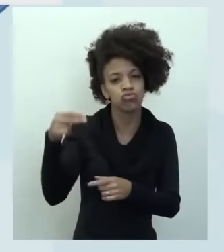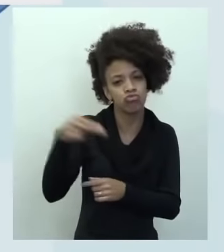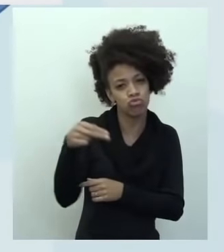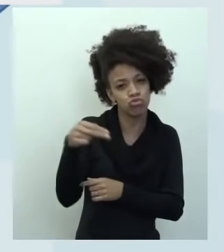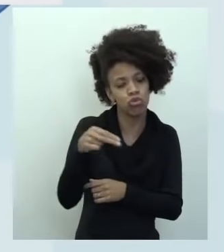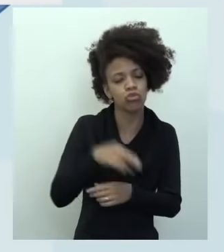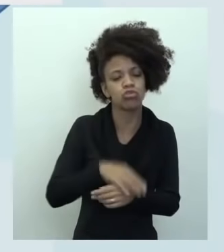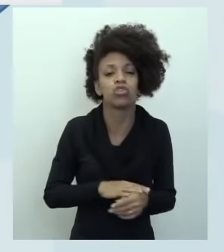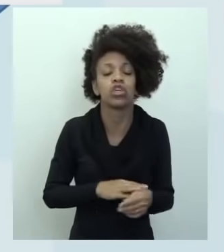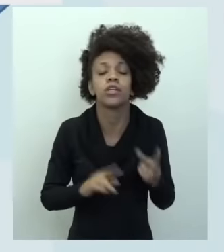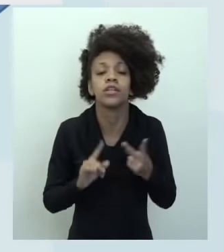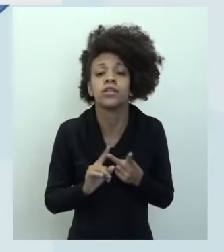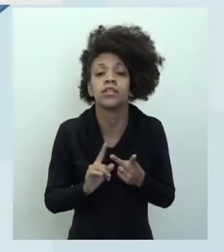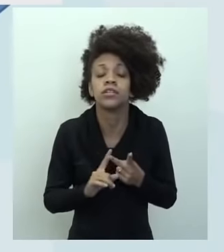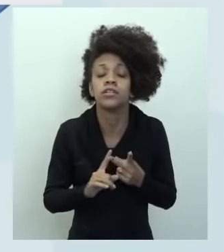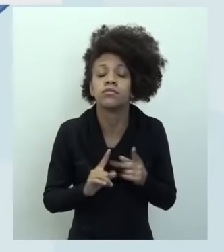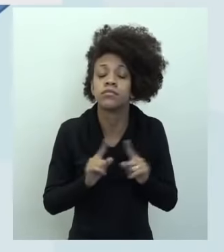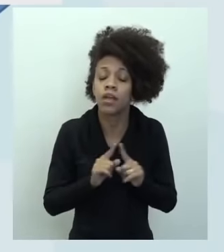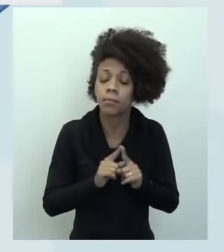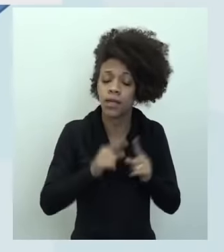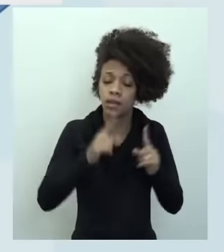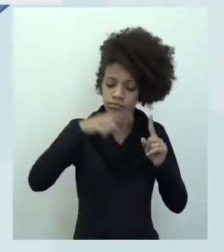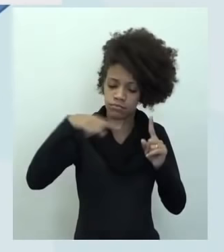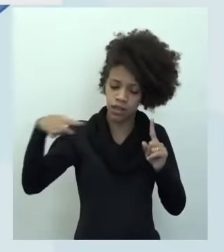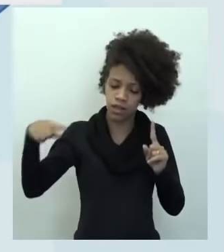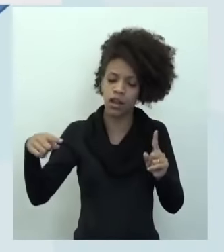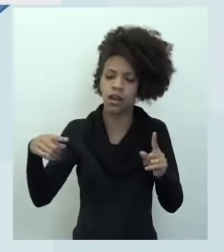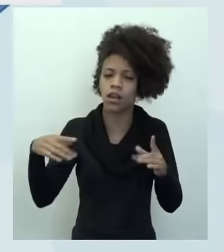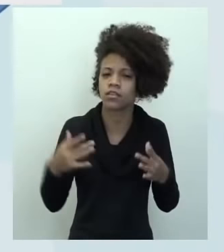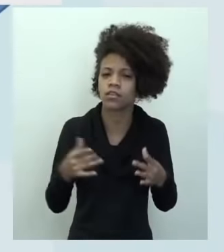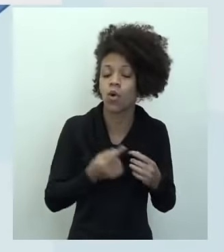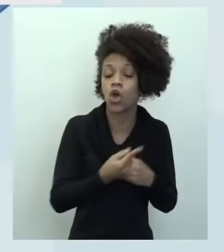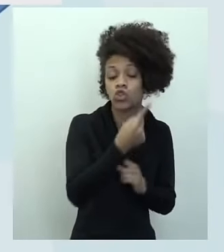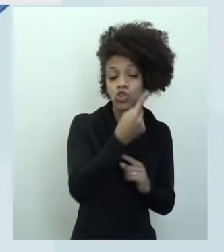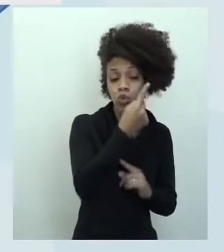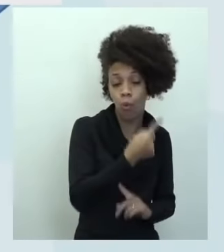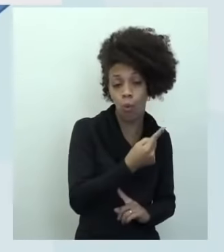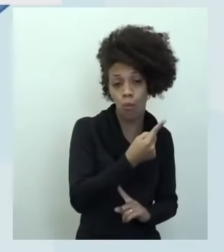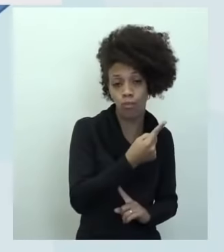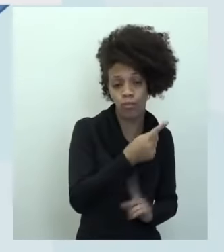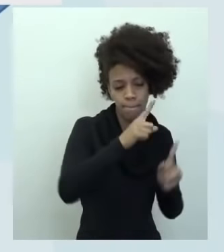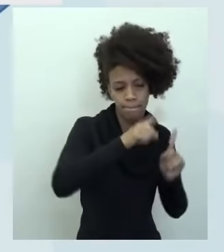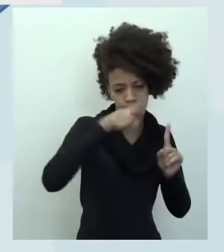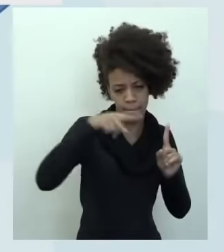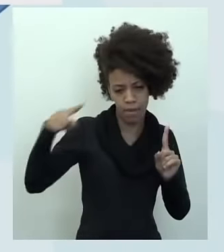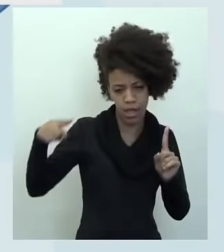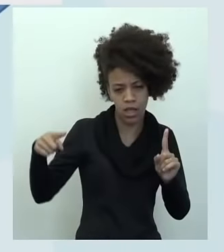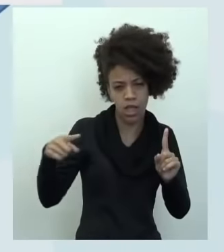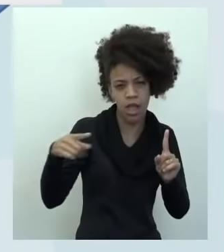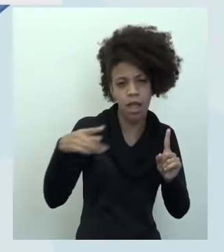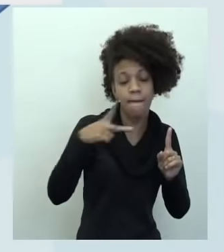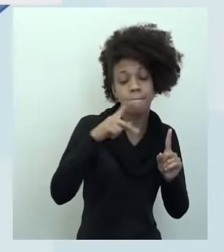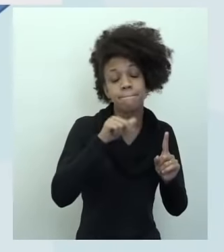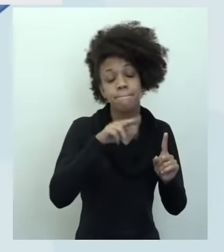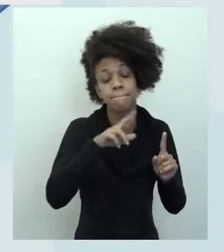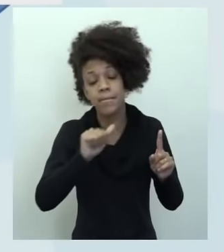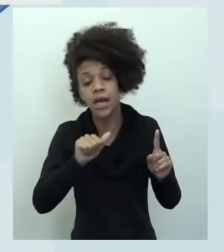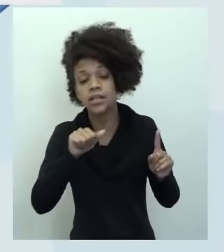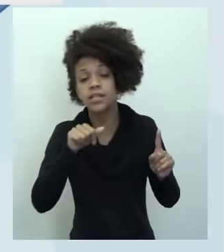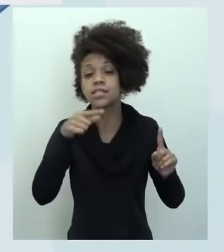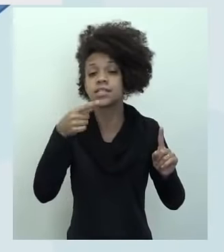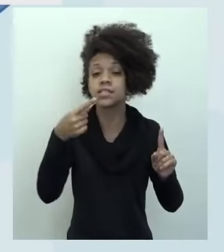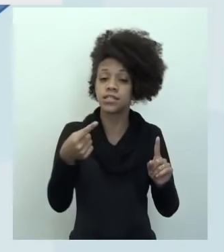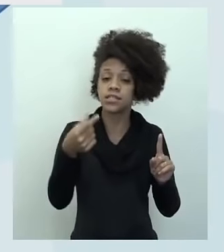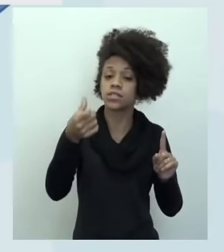e ele traz aí a escala. Então eu tenho uma escala de 1, né, para 160 milhões,